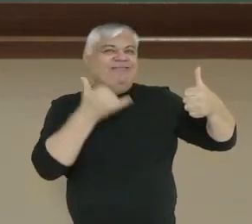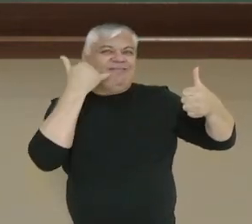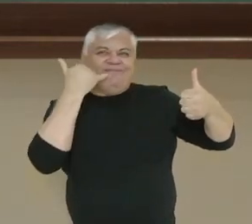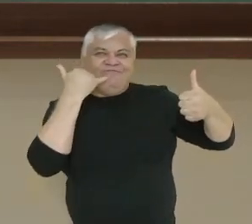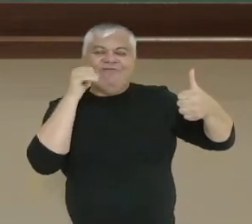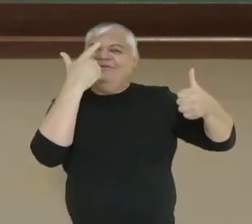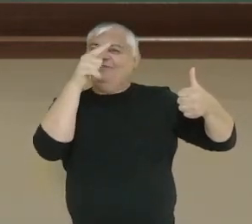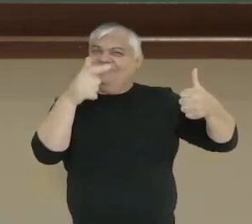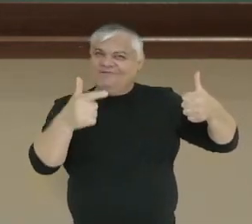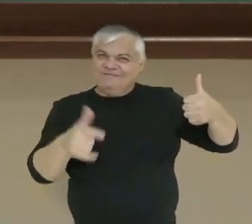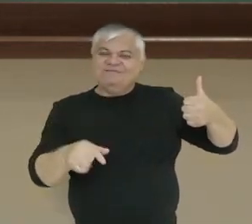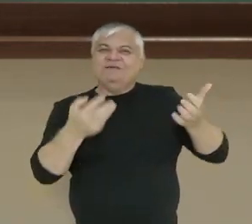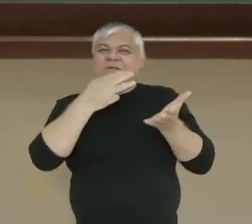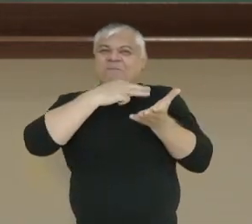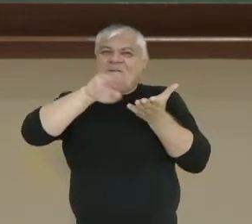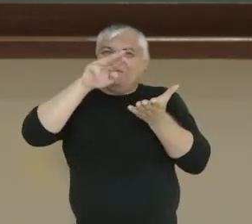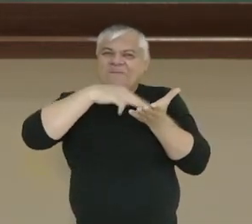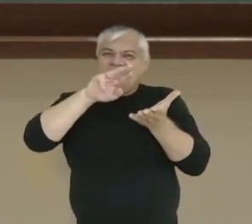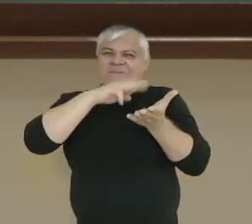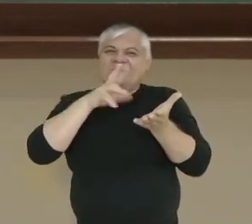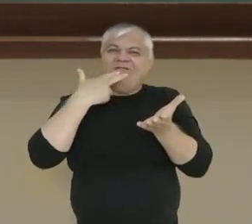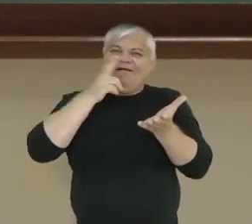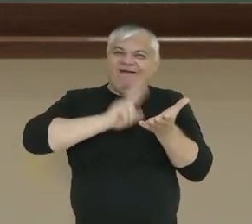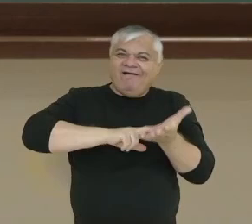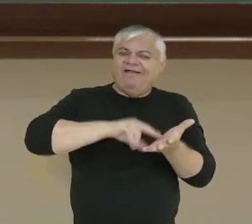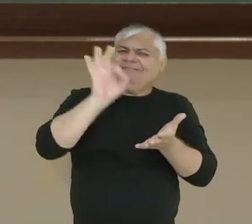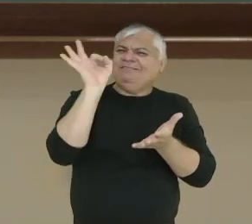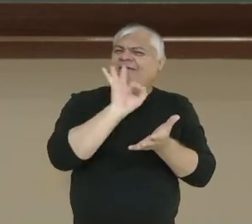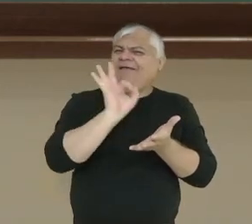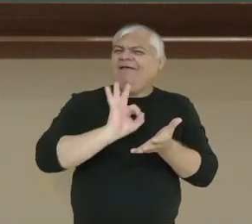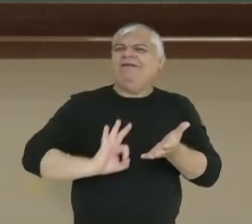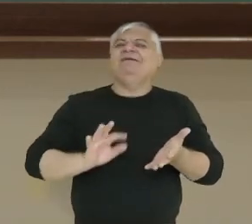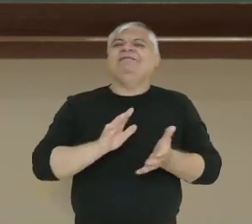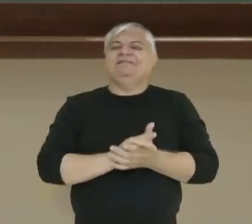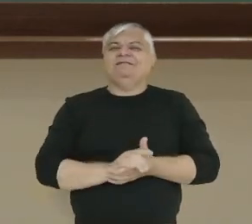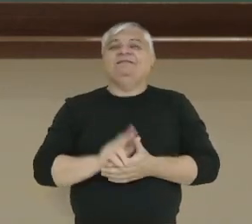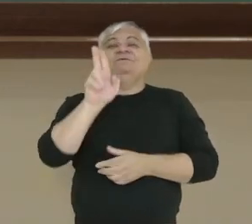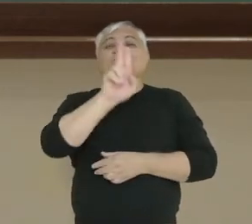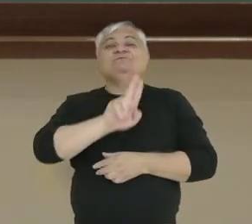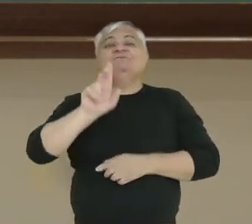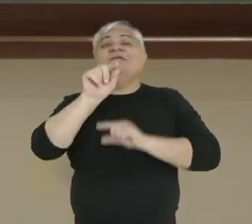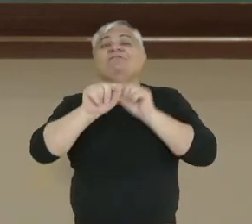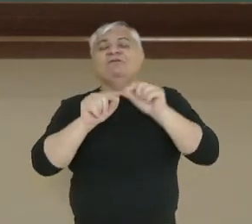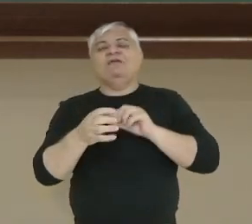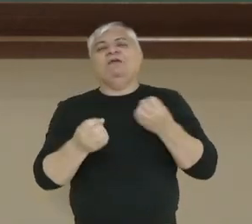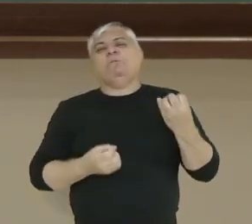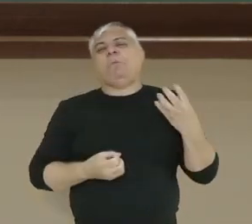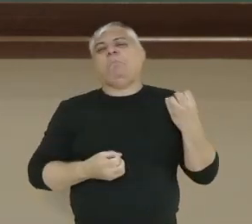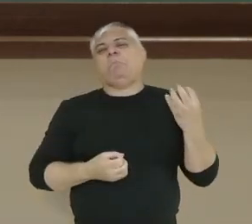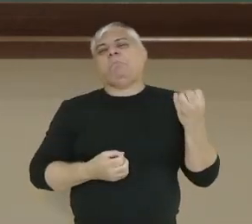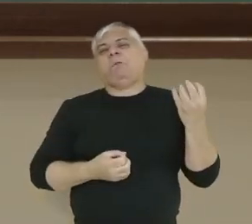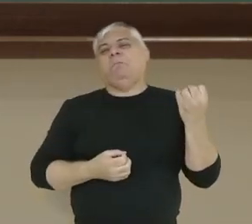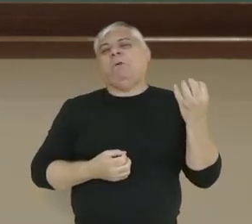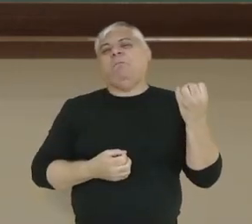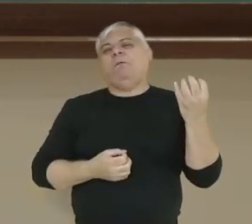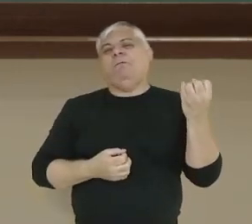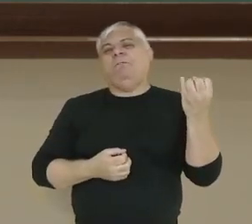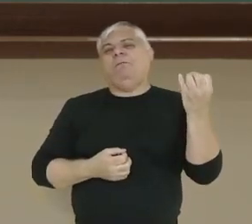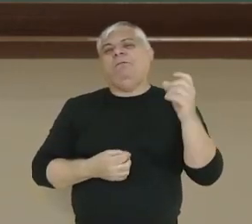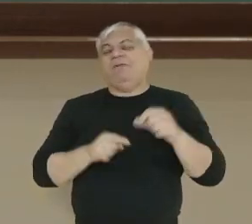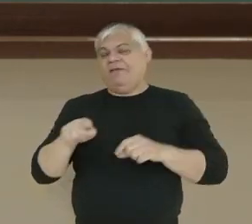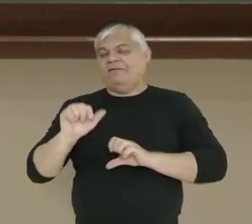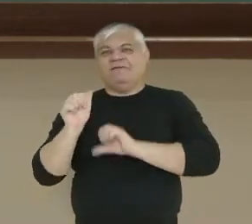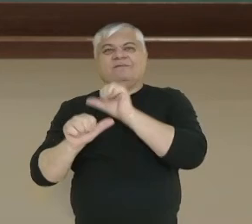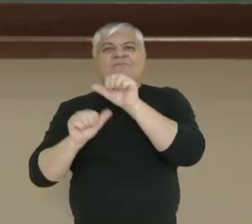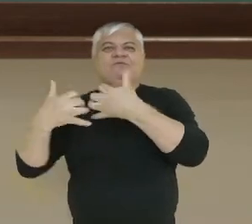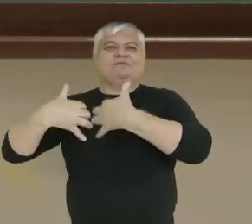industrial, principalmente utilizava-se, né, o uso do mecanismo a vapor para movimentar as engrenagens